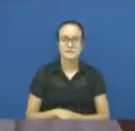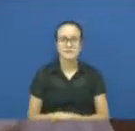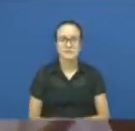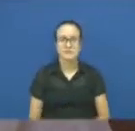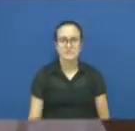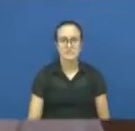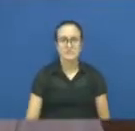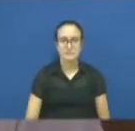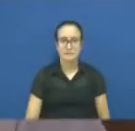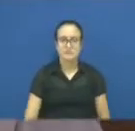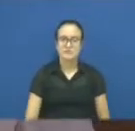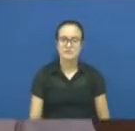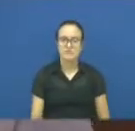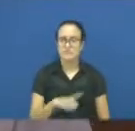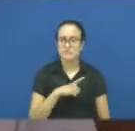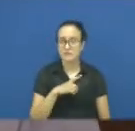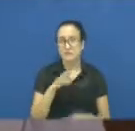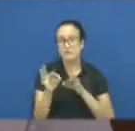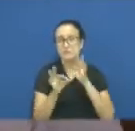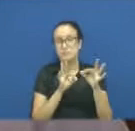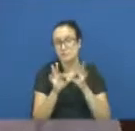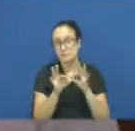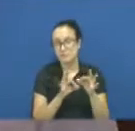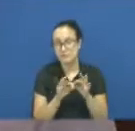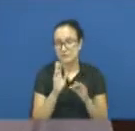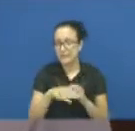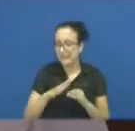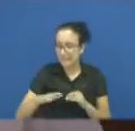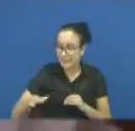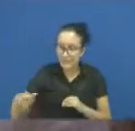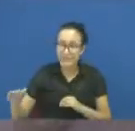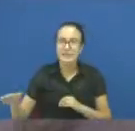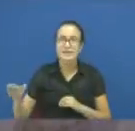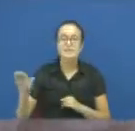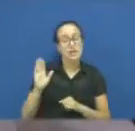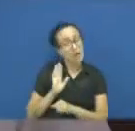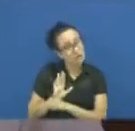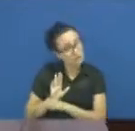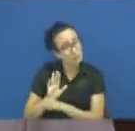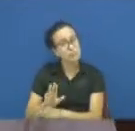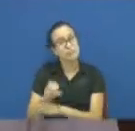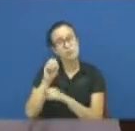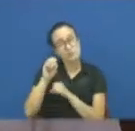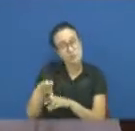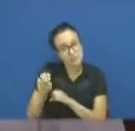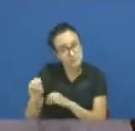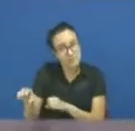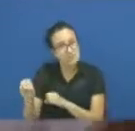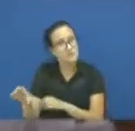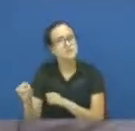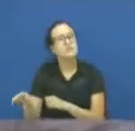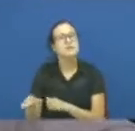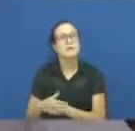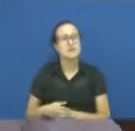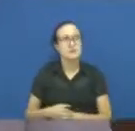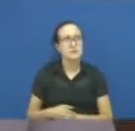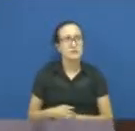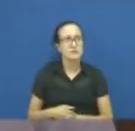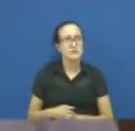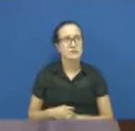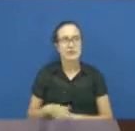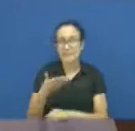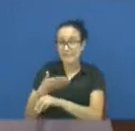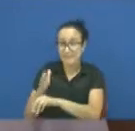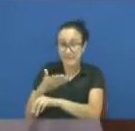existe um projeto, existe uma série de crianças que eles fazem, além das clínicas, eles têm um